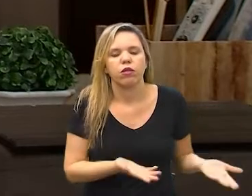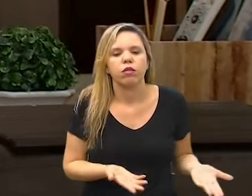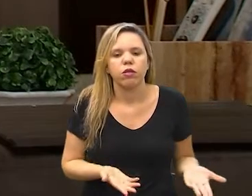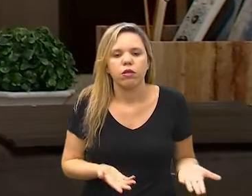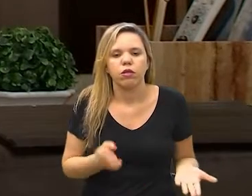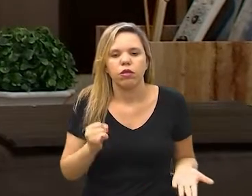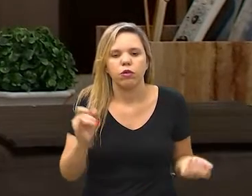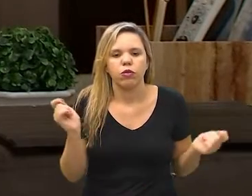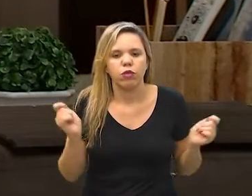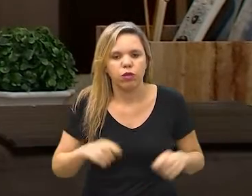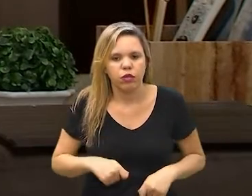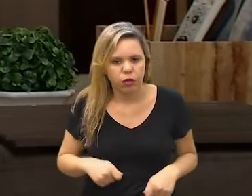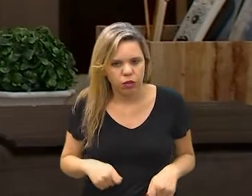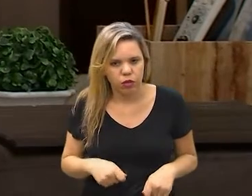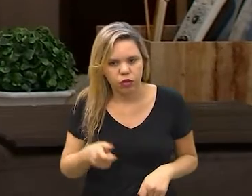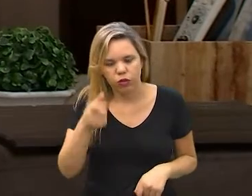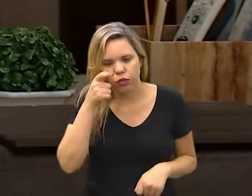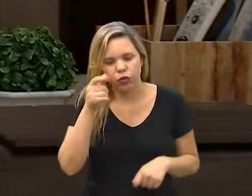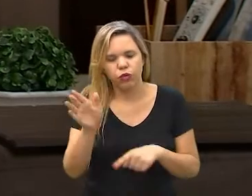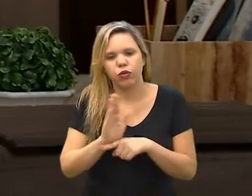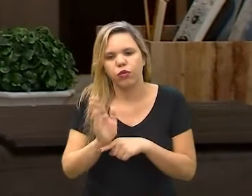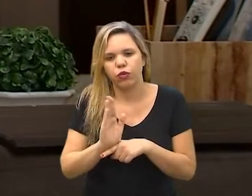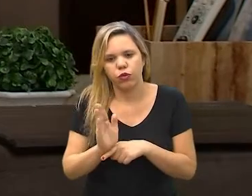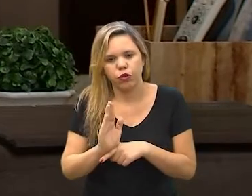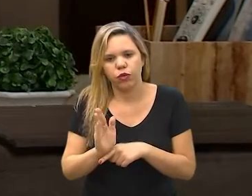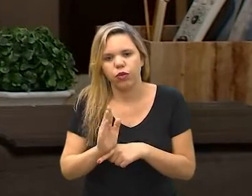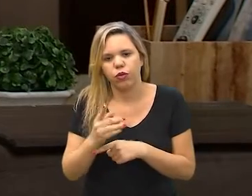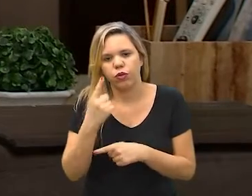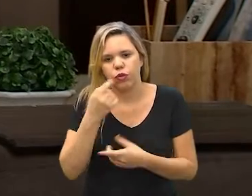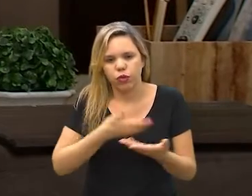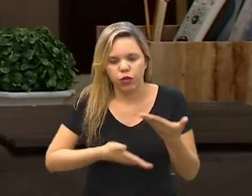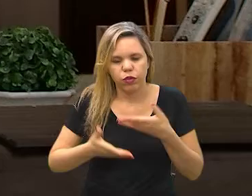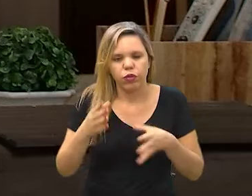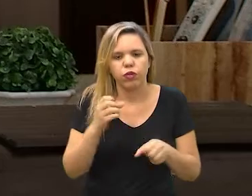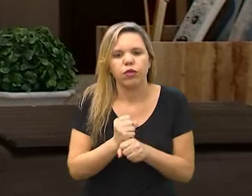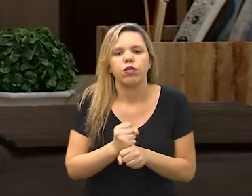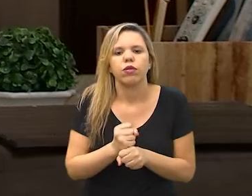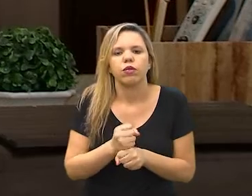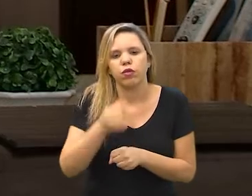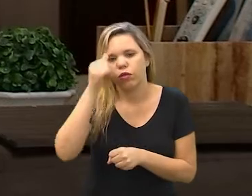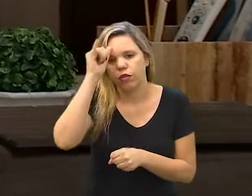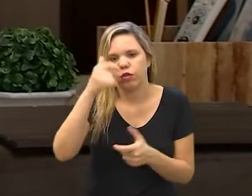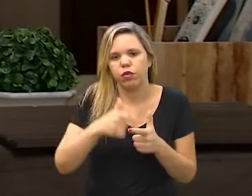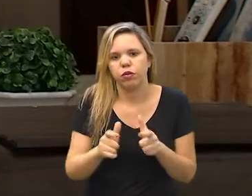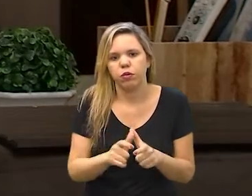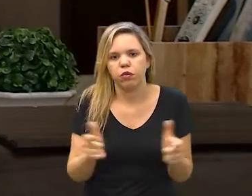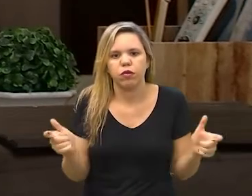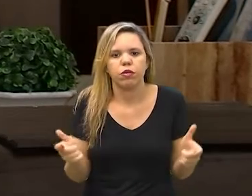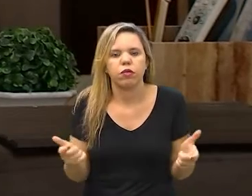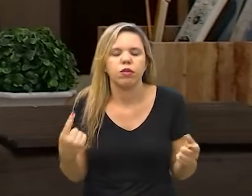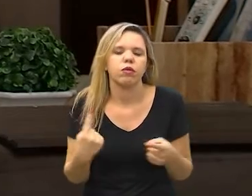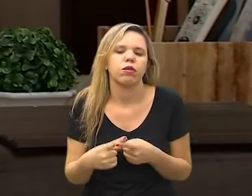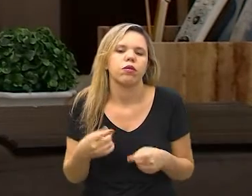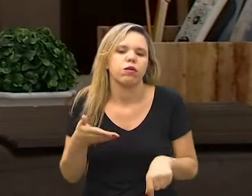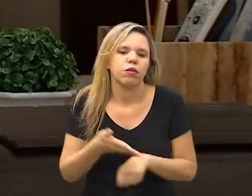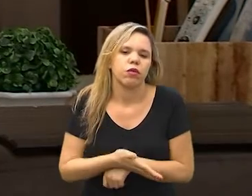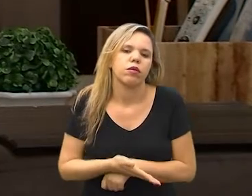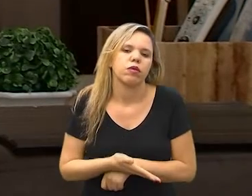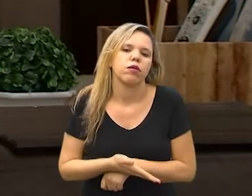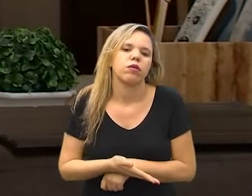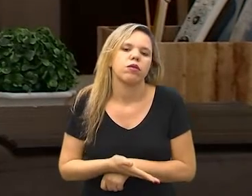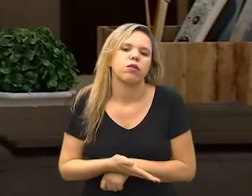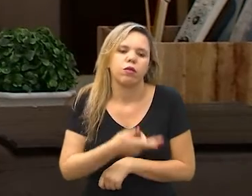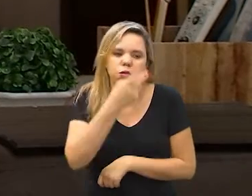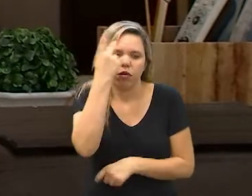Então, se possível, assistir vídeos, se inteirar das finanças para evitar um mal maior, porque aí entra numa taxa